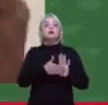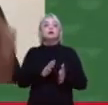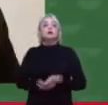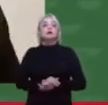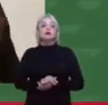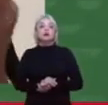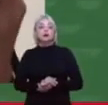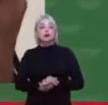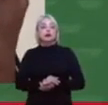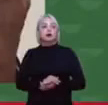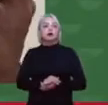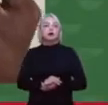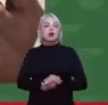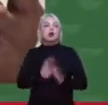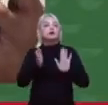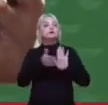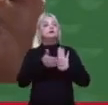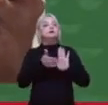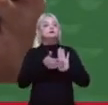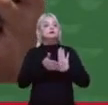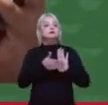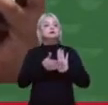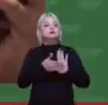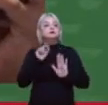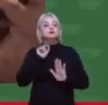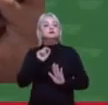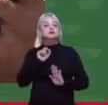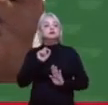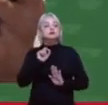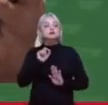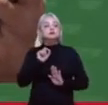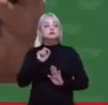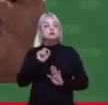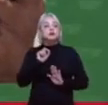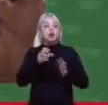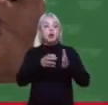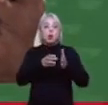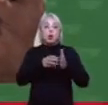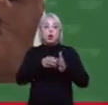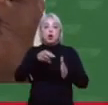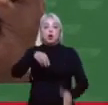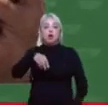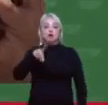Desculpe, é que tocou aqui. Era uma proposta do MDB.